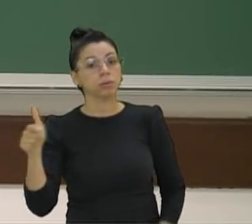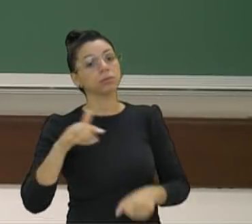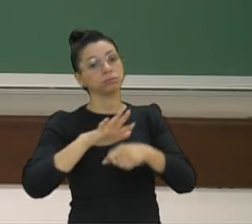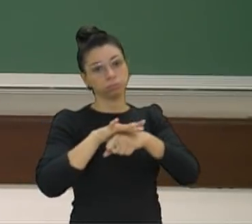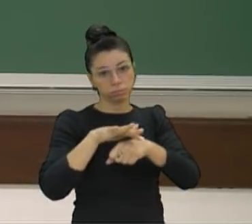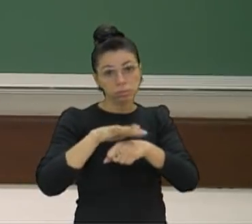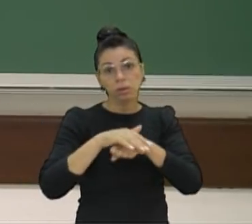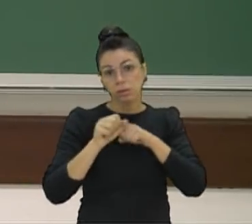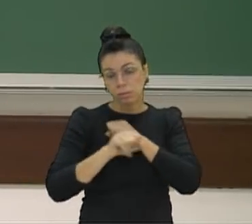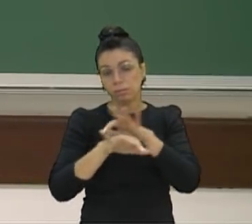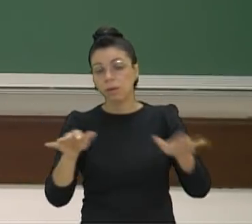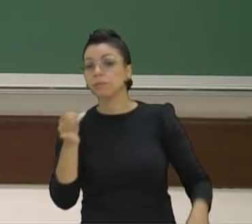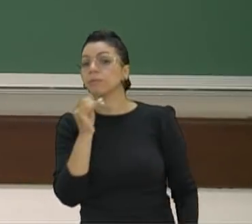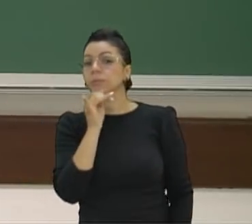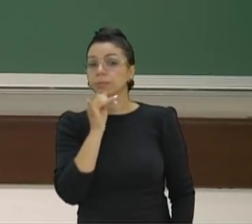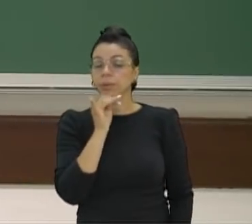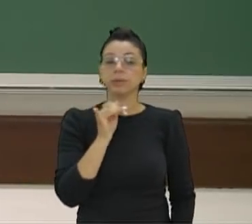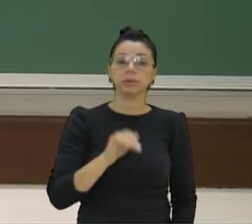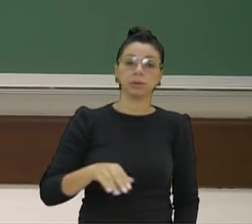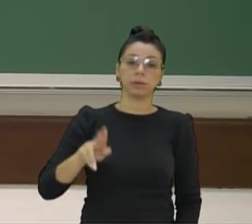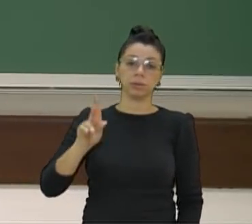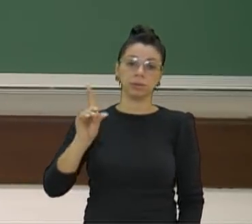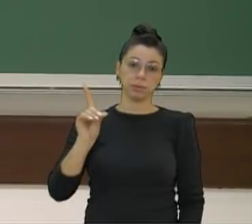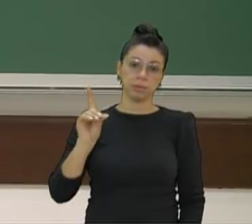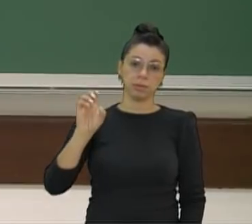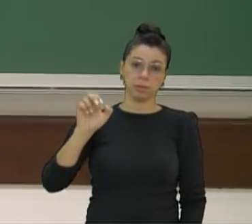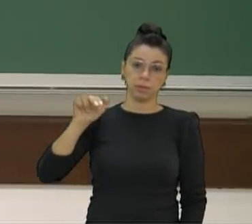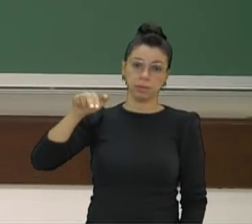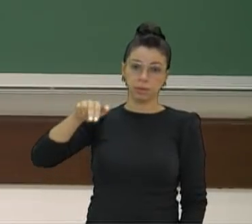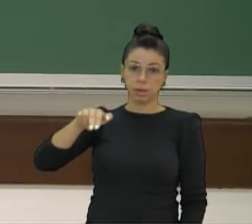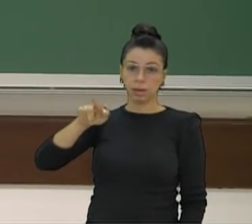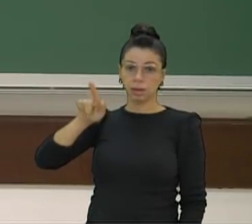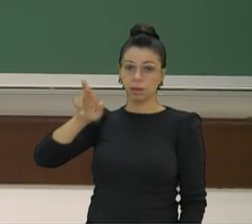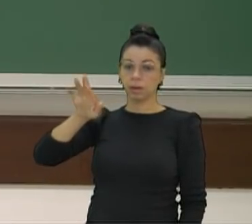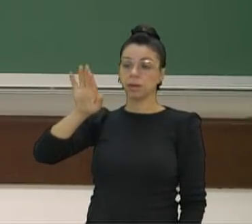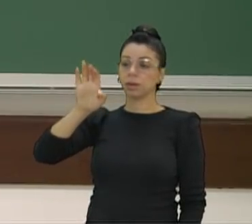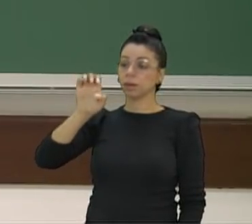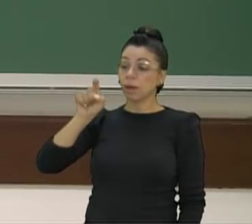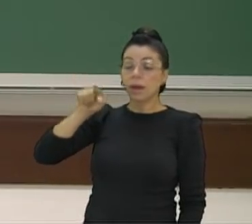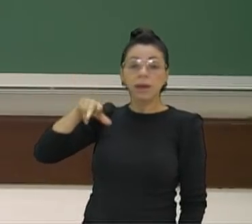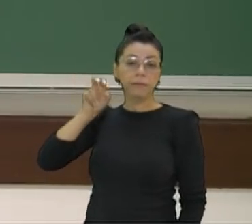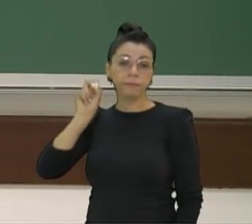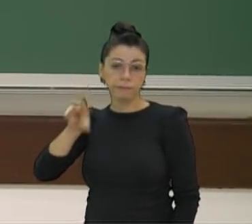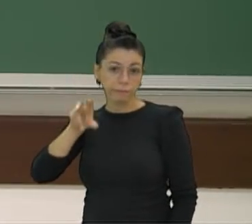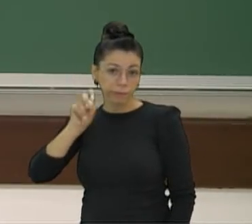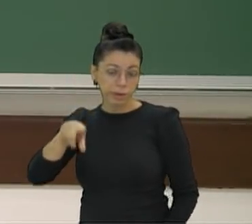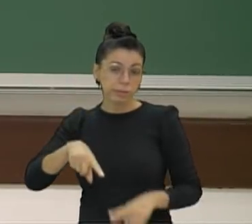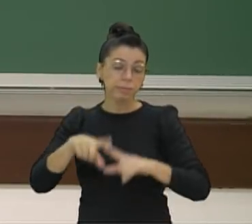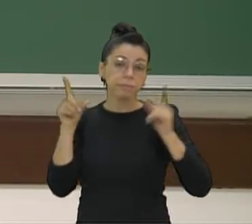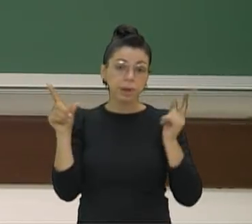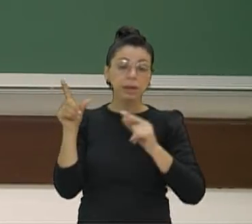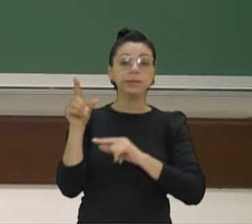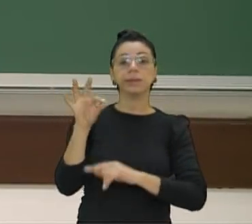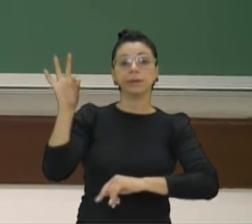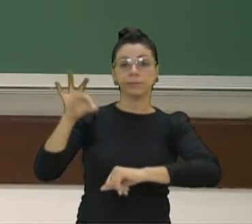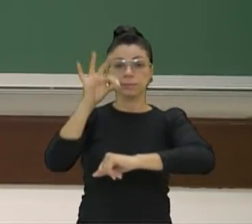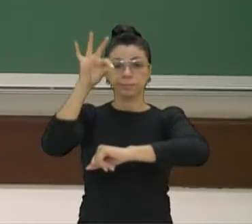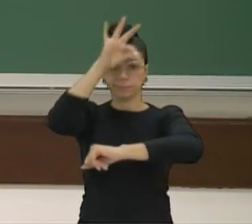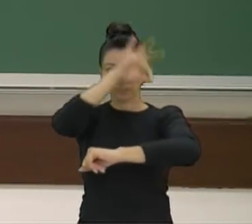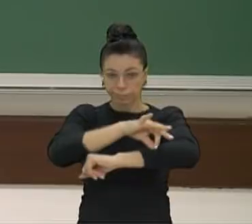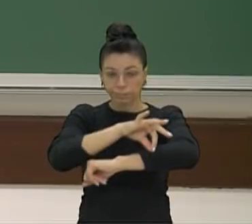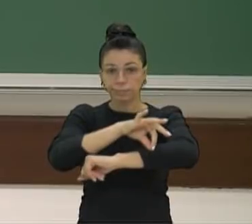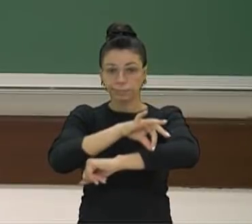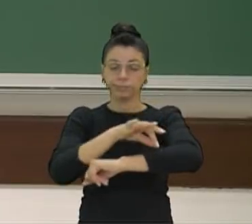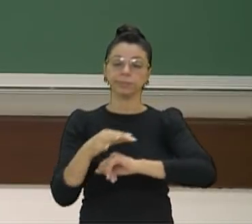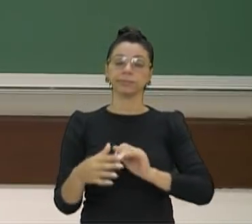doenças, certo? Como por exemplo a dengue, né, que é uma doença viral, é um vírus, mas que ele é transportado pelo Aedes